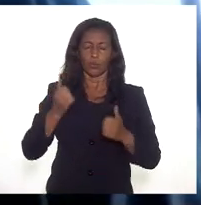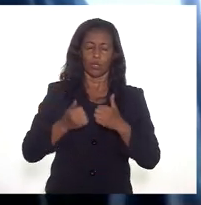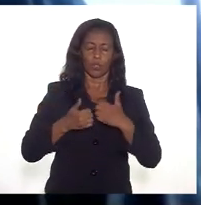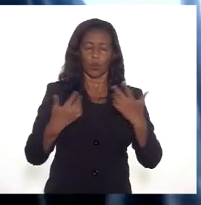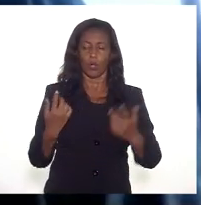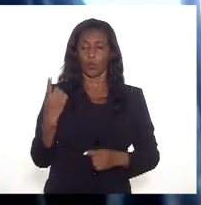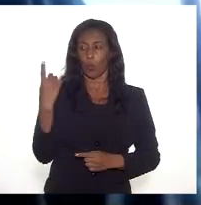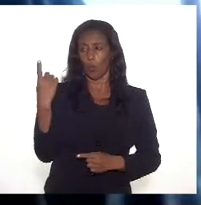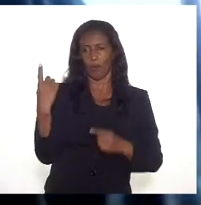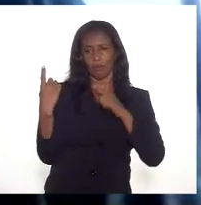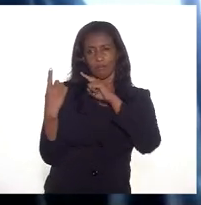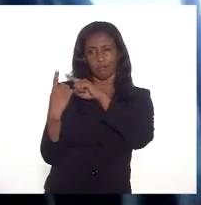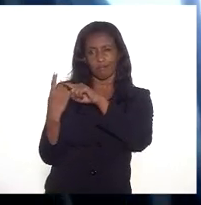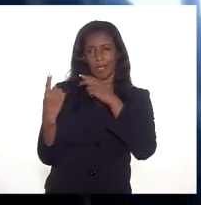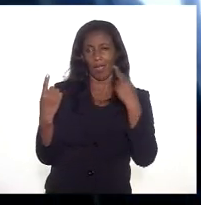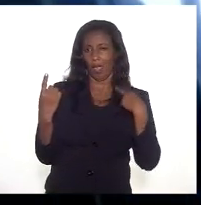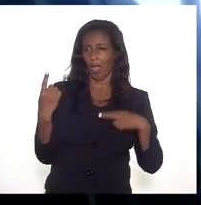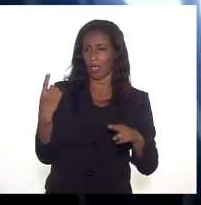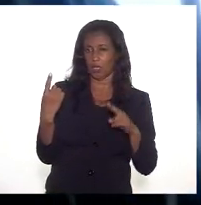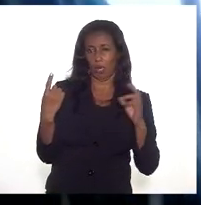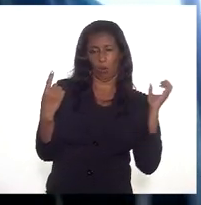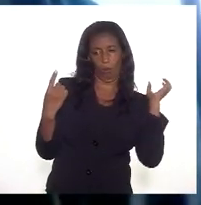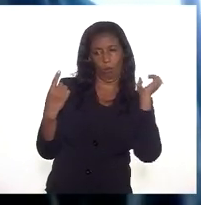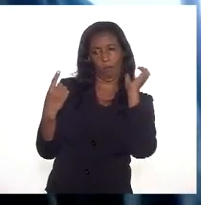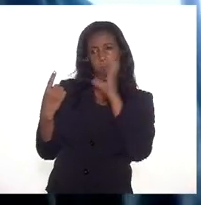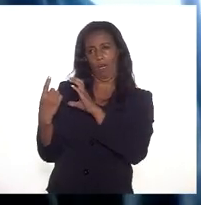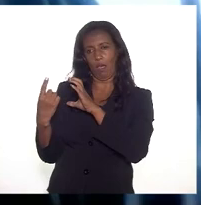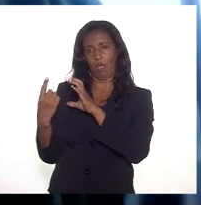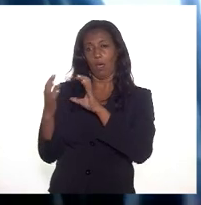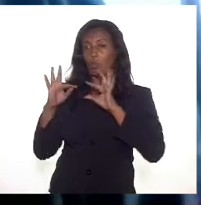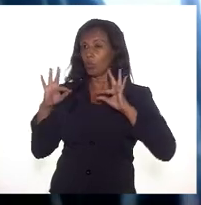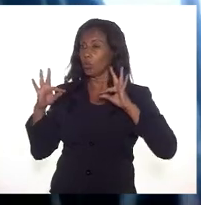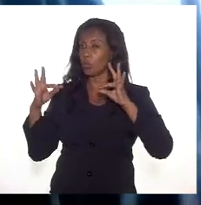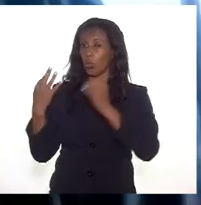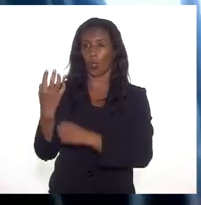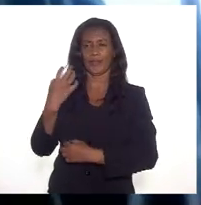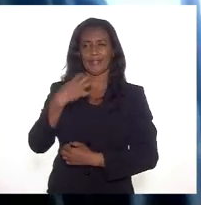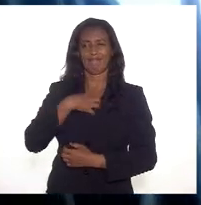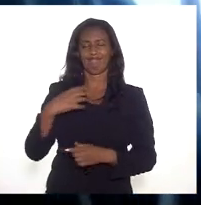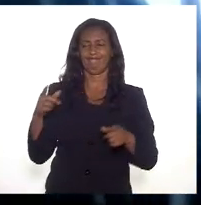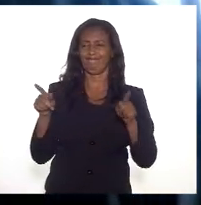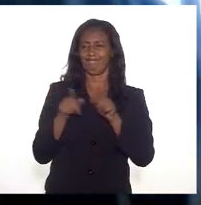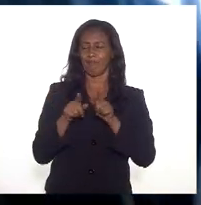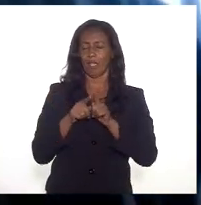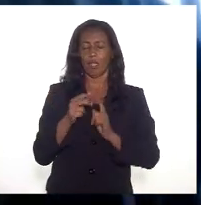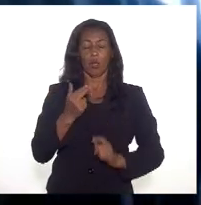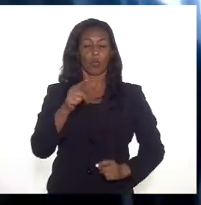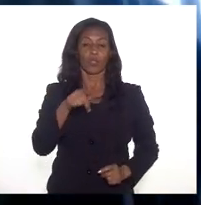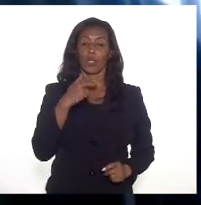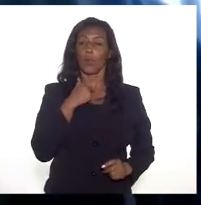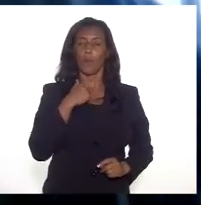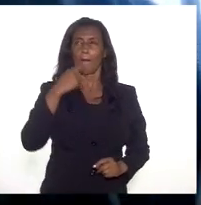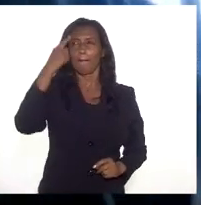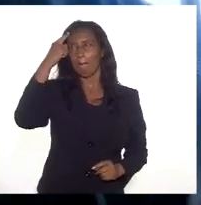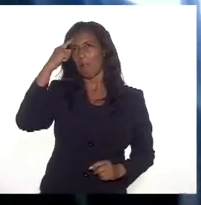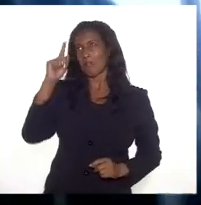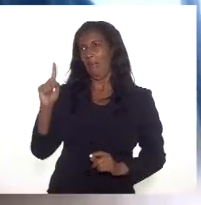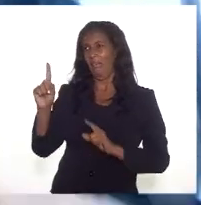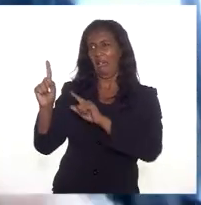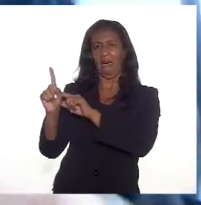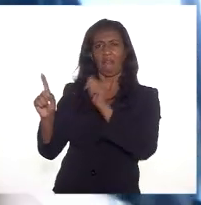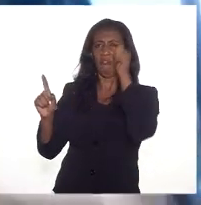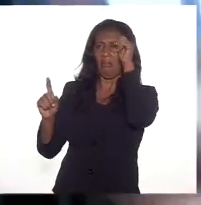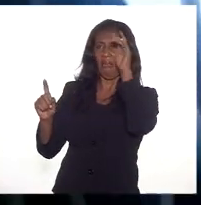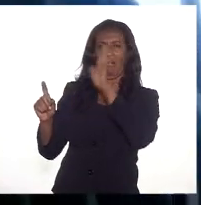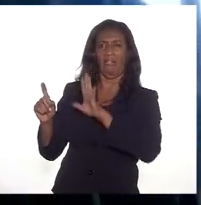uma religião é agredida, todas são agredidas. A pessoa não pode pensar, não, quem foi agredido foi a religião afro. Como eu